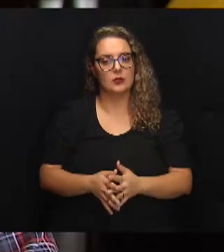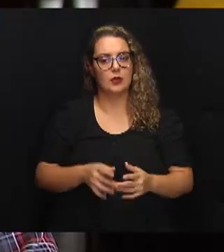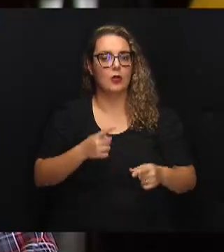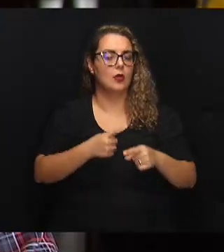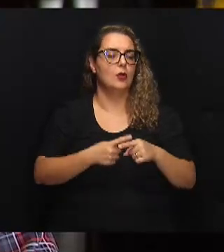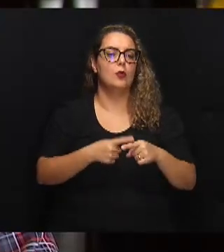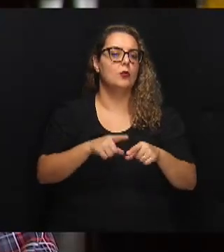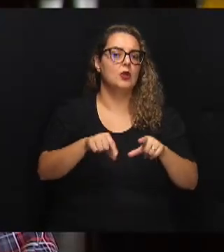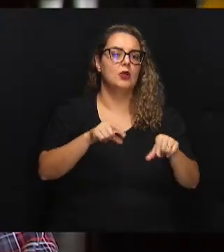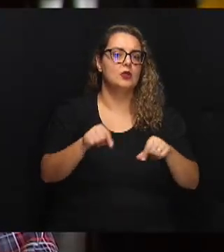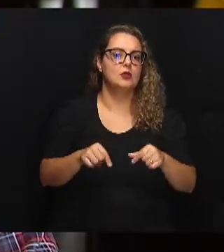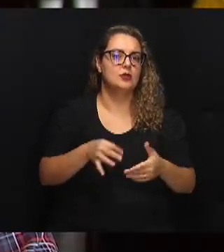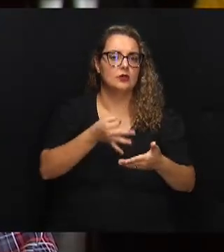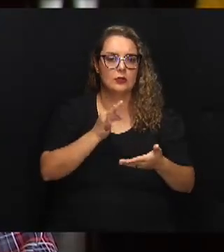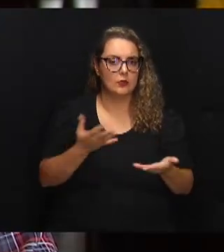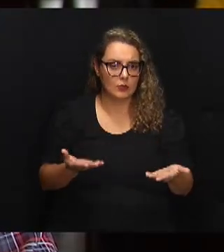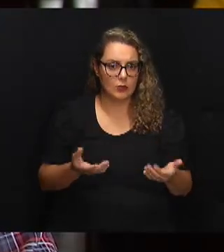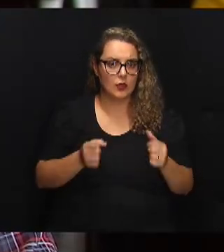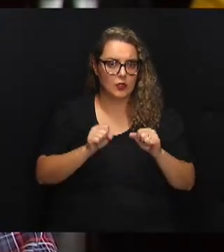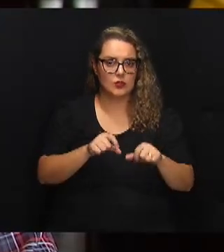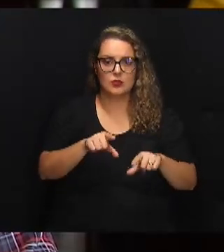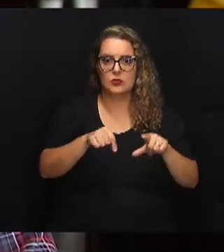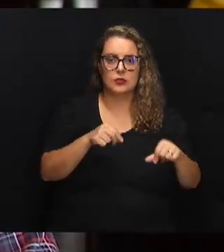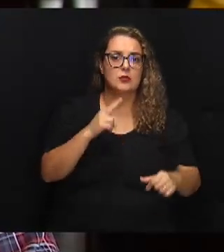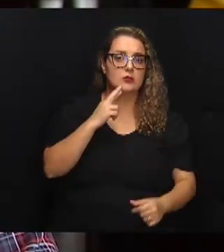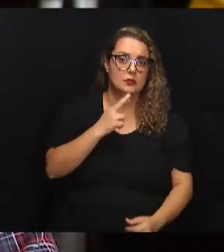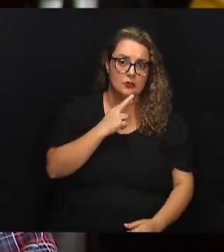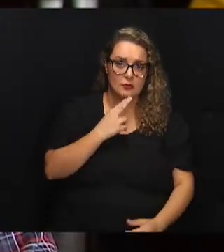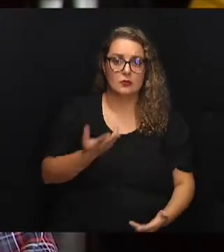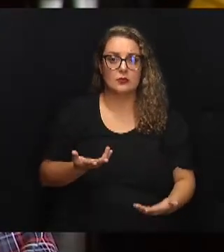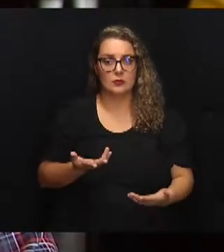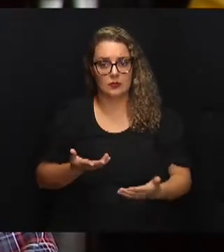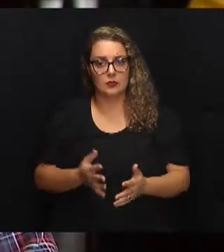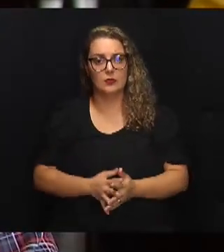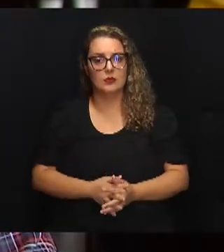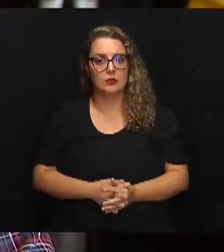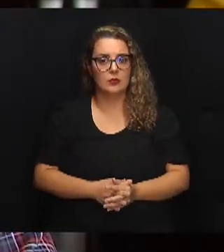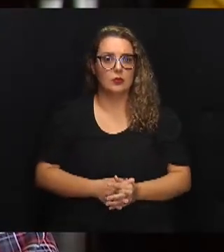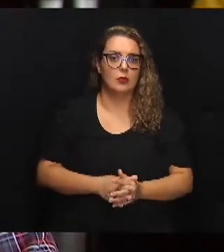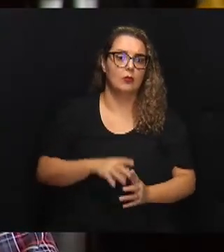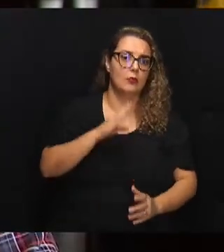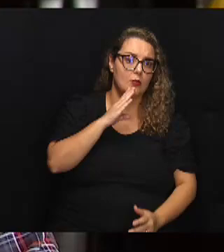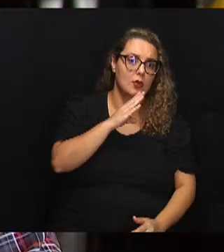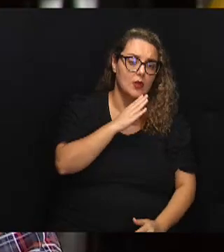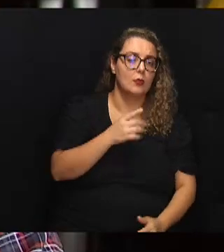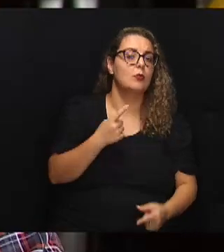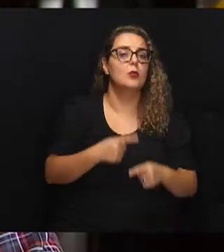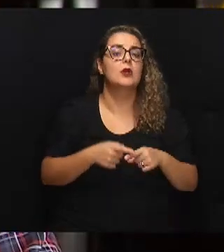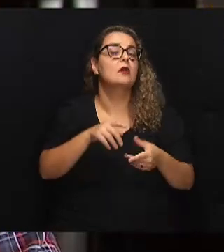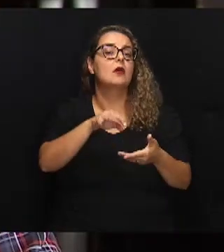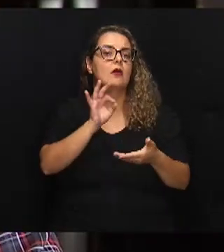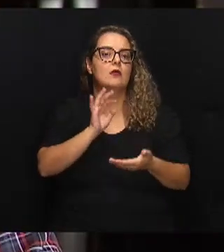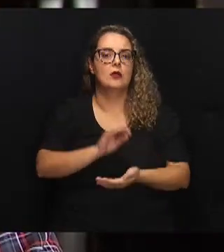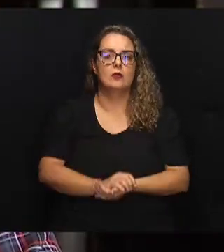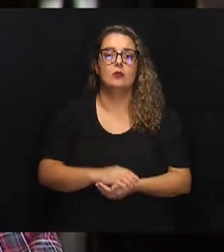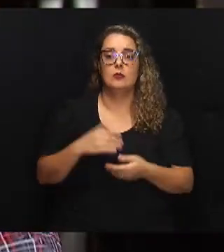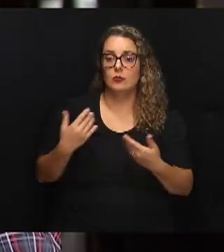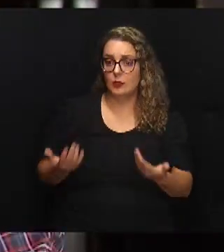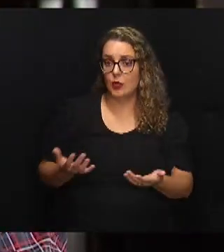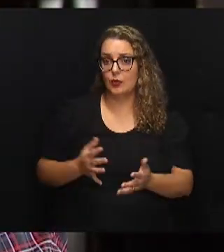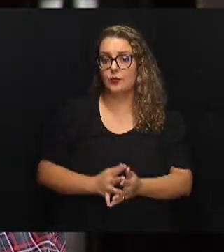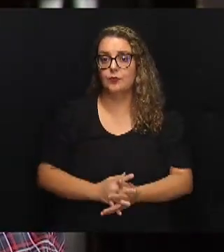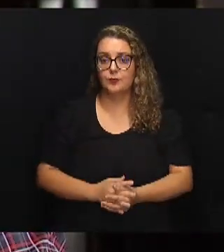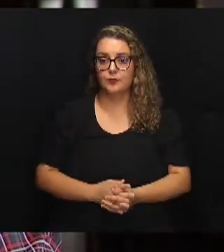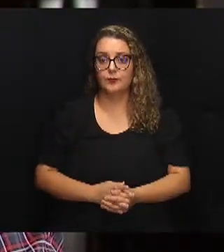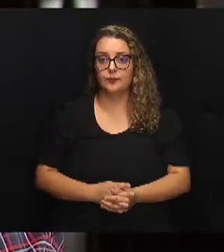vocês escolheram café? Vocês poderiam ter escolhido um restaurante, por exemplo, um bar. Por que café? Bom, a